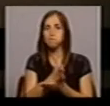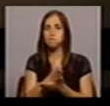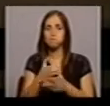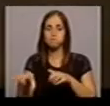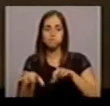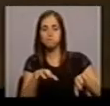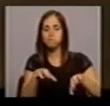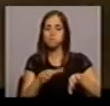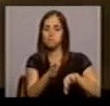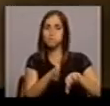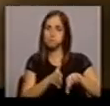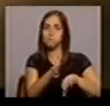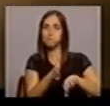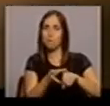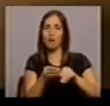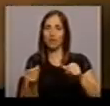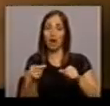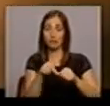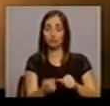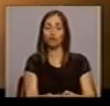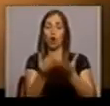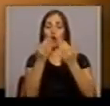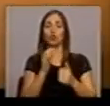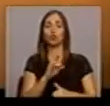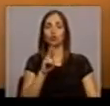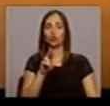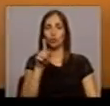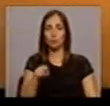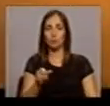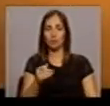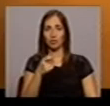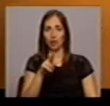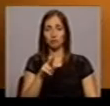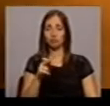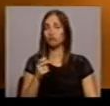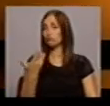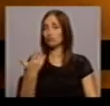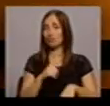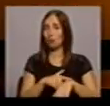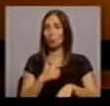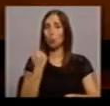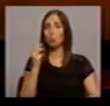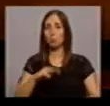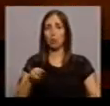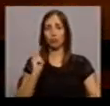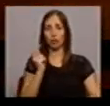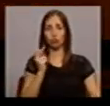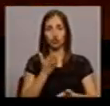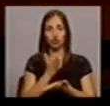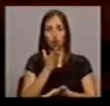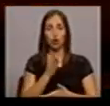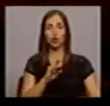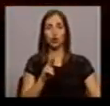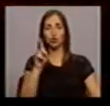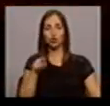aos planetas. E é aí que aparece Júpiter, apenas com 1 milhão de anos. E, portanto, é Júpiter depois que ordena, no fundo,